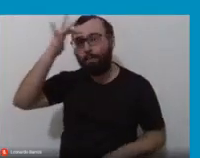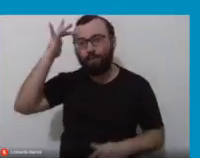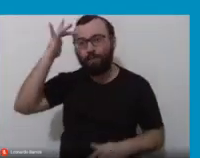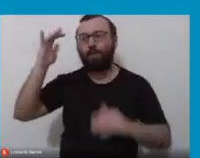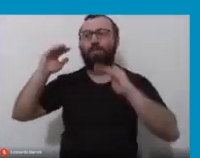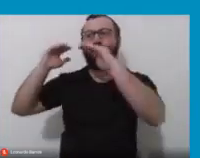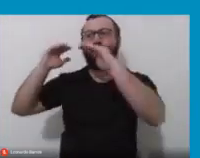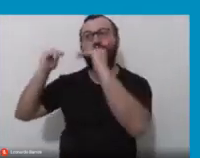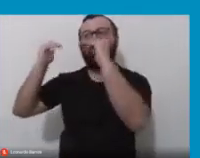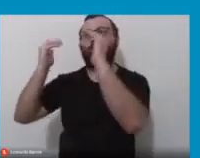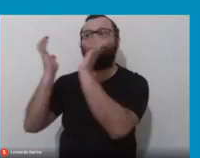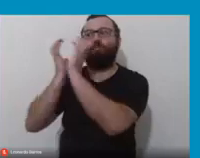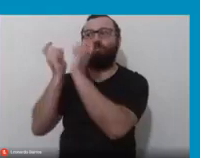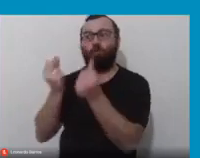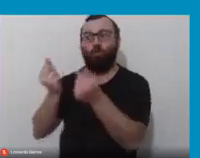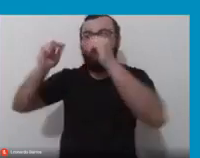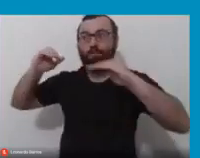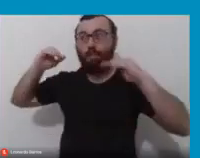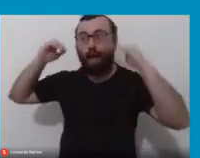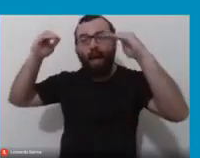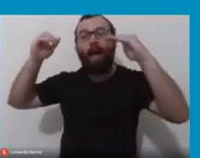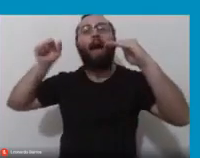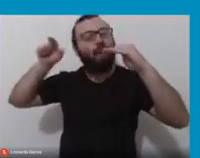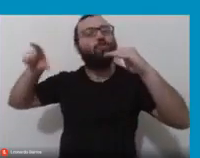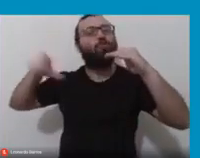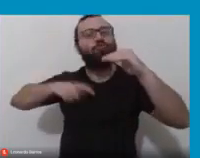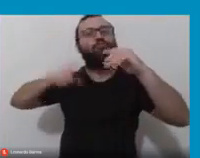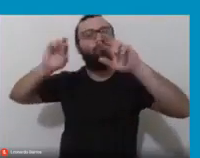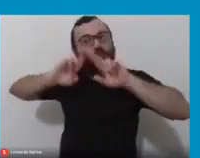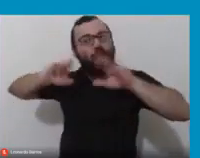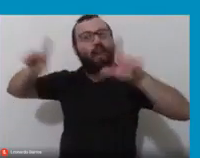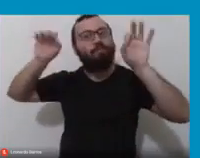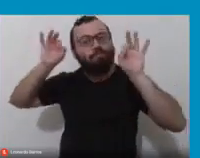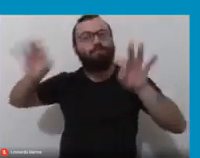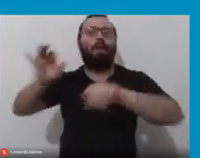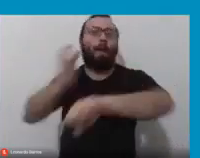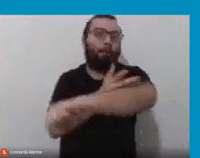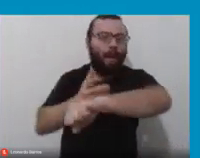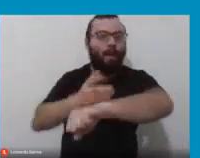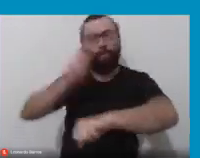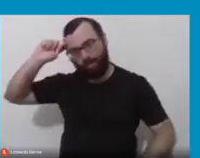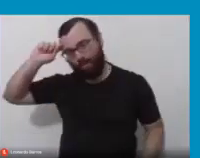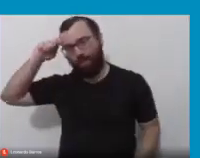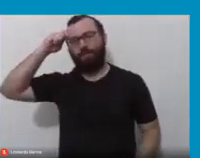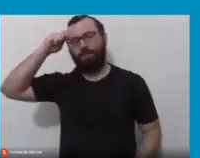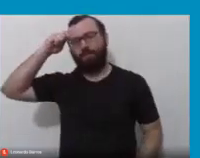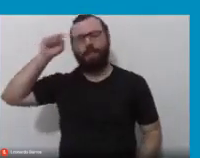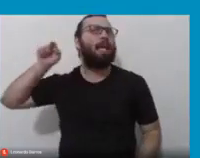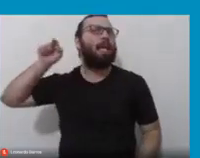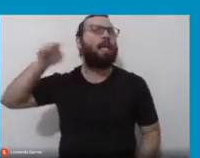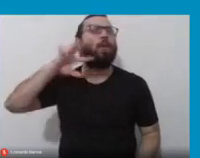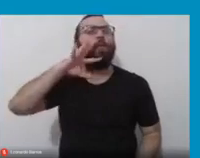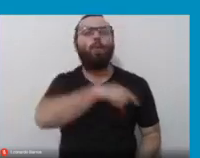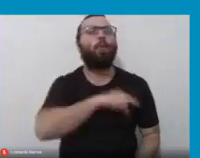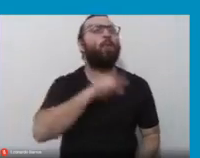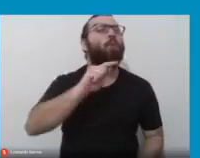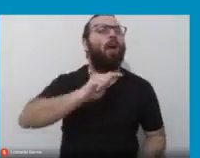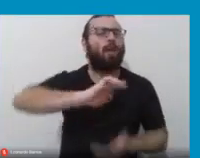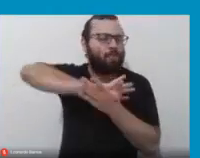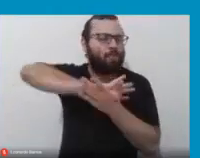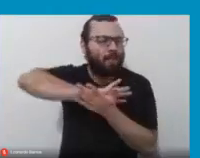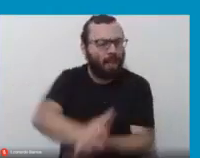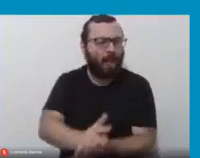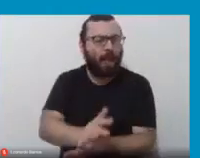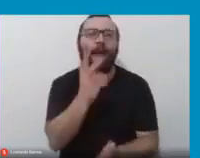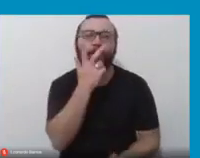estratificação social, aí você tem uma diferença muito grande entre brancos e negros. Ou seja, isso seria um indício de que a discriminação